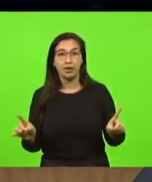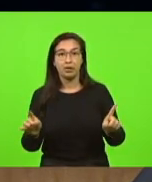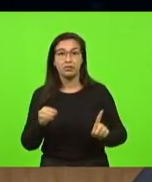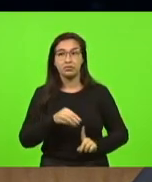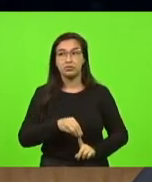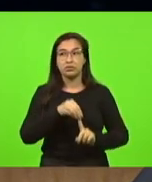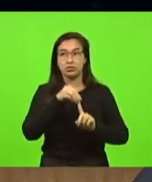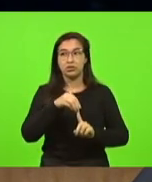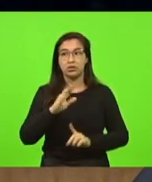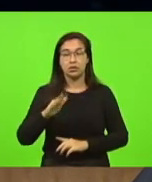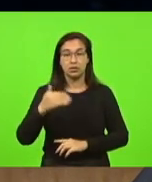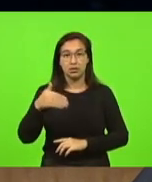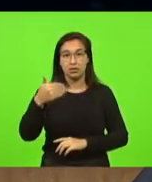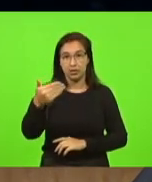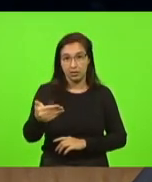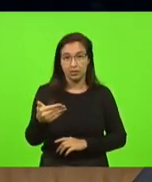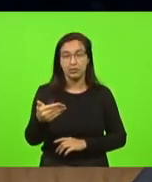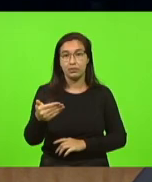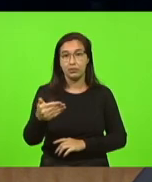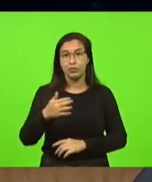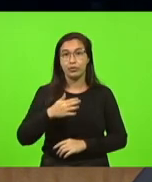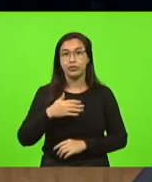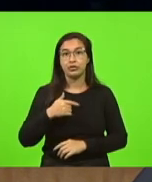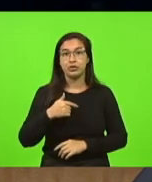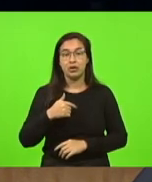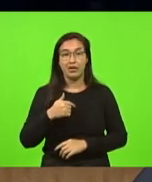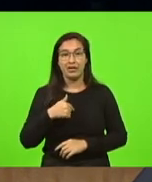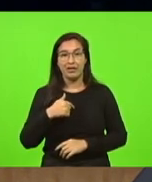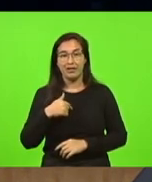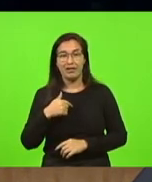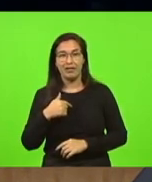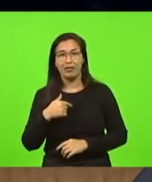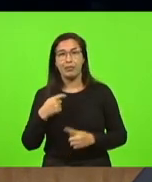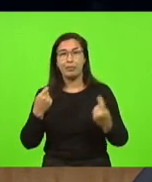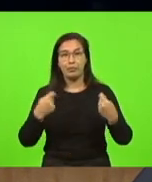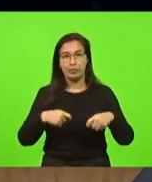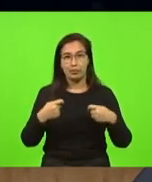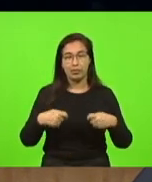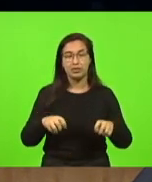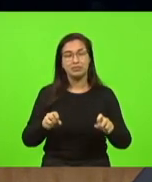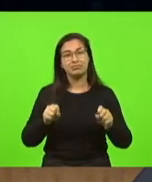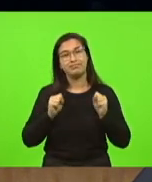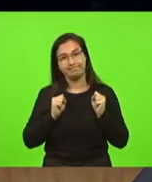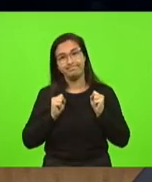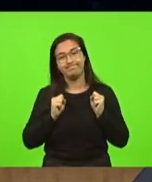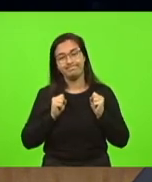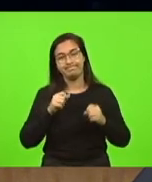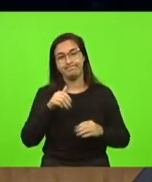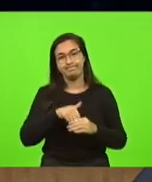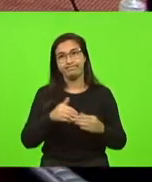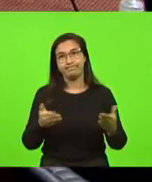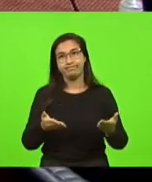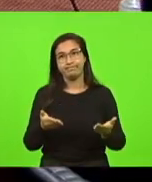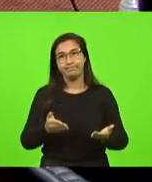vêm depois, para mim não ser incoerente, eu vou me abster nessa votação agora.